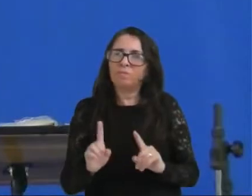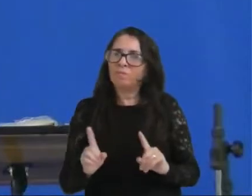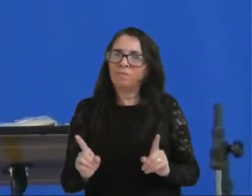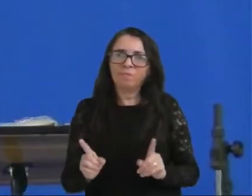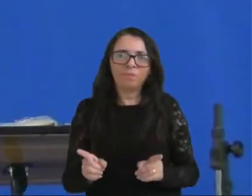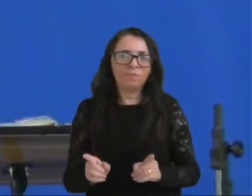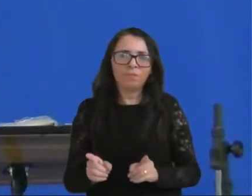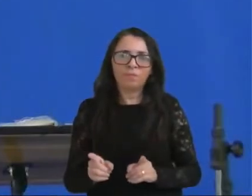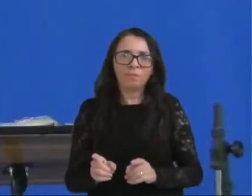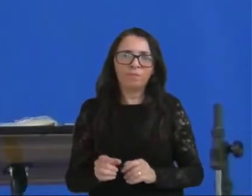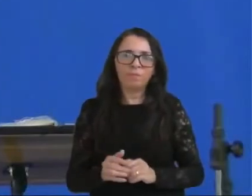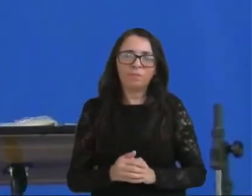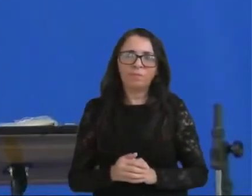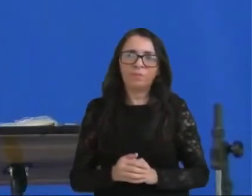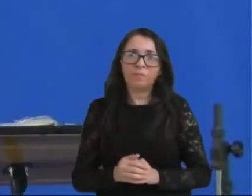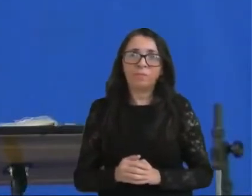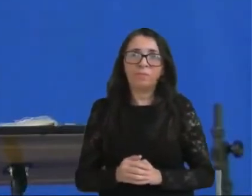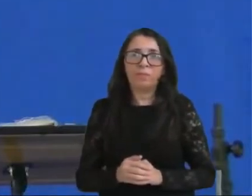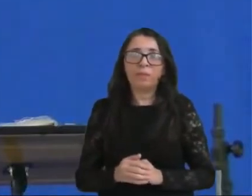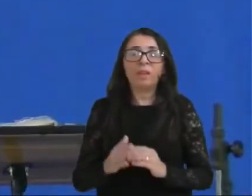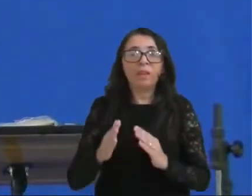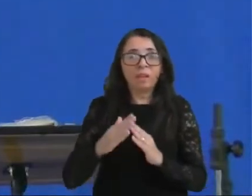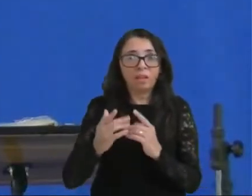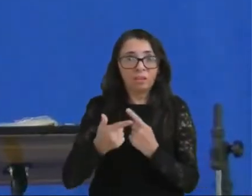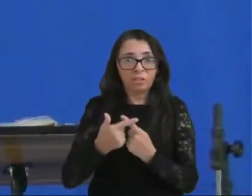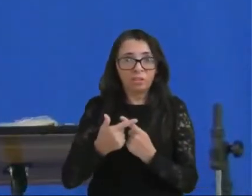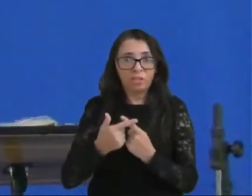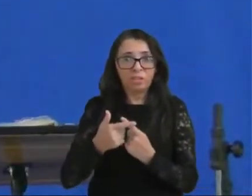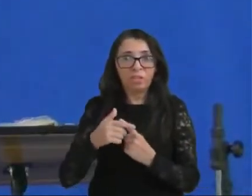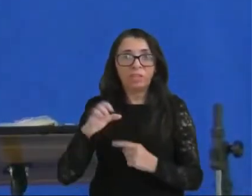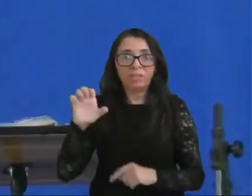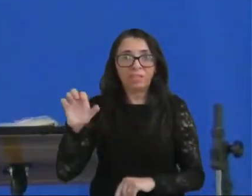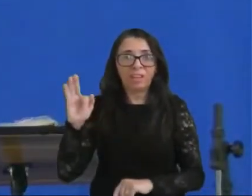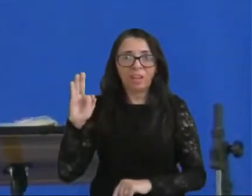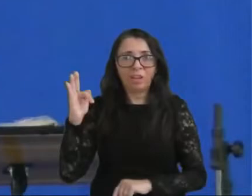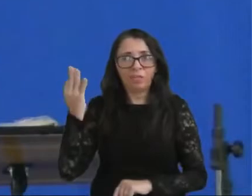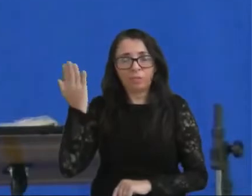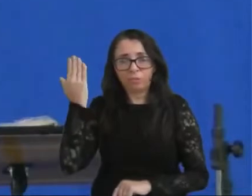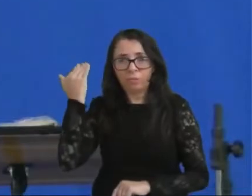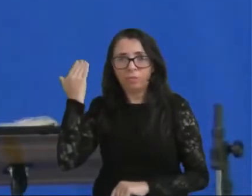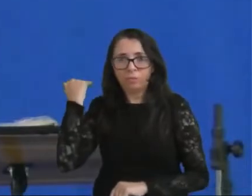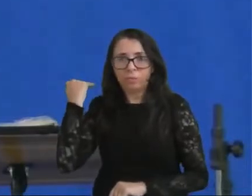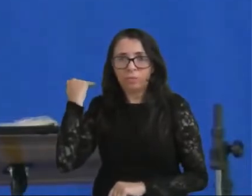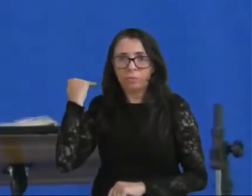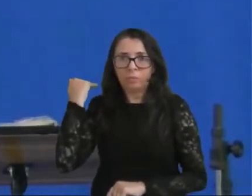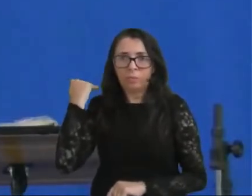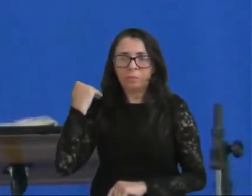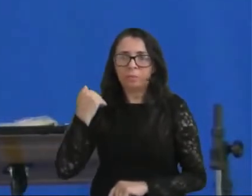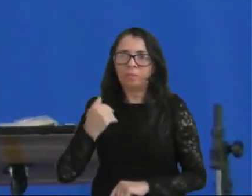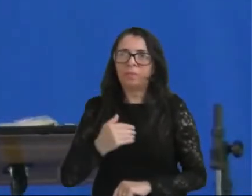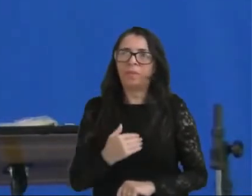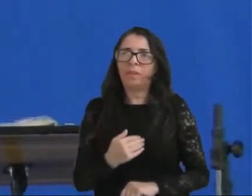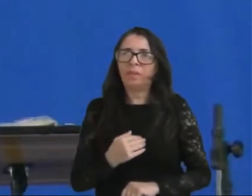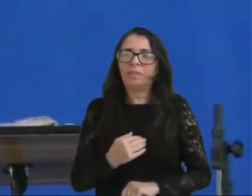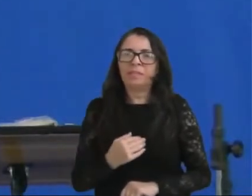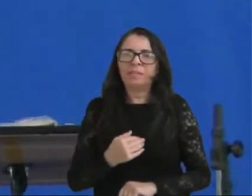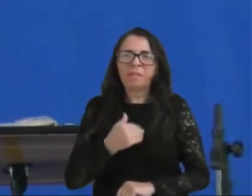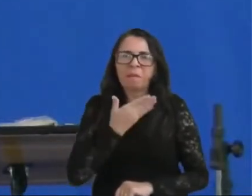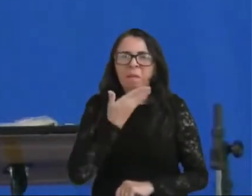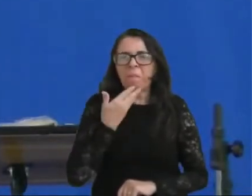partir, quando eu sair do meio de vocês, lobo ferozes vão